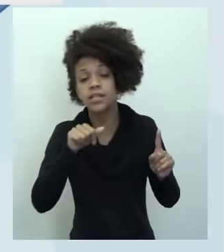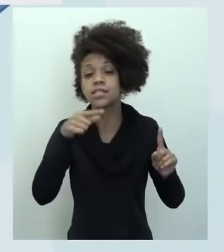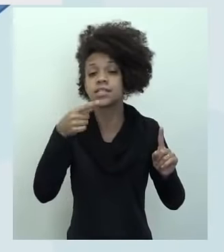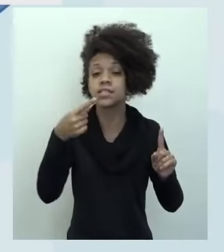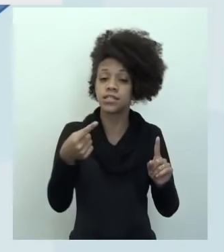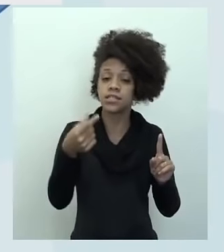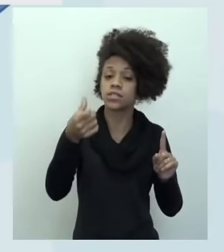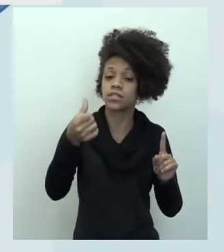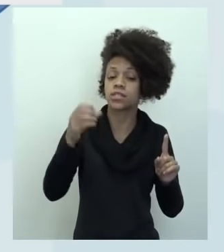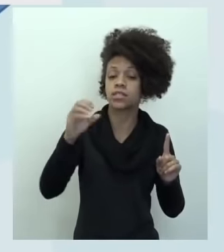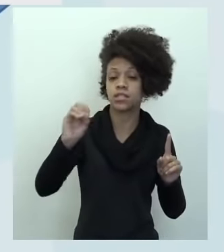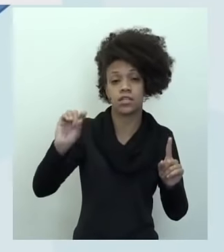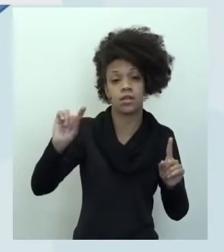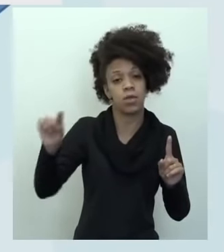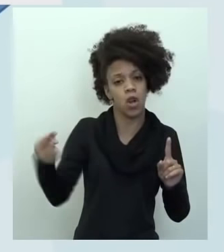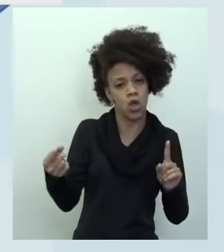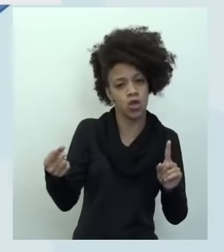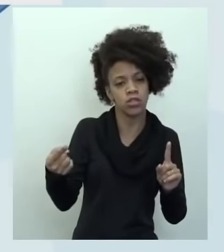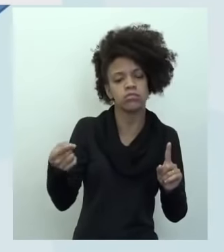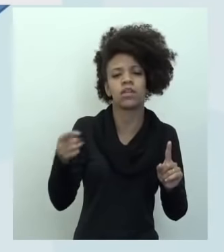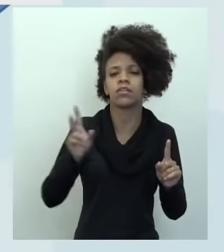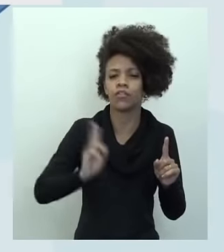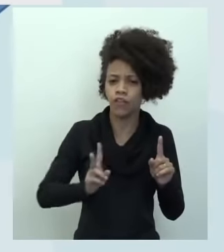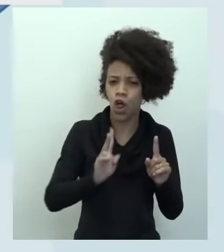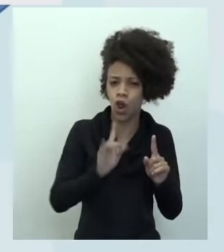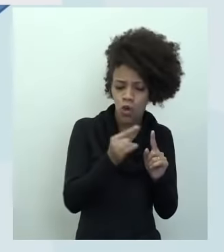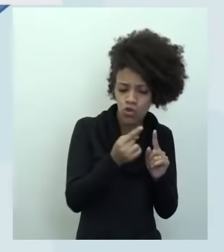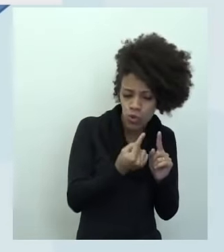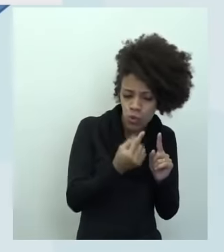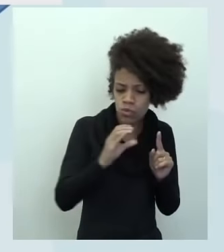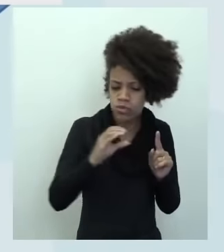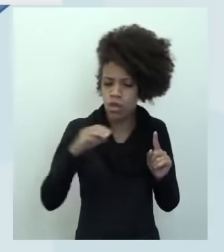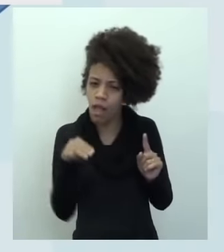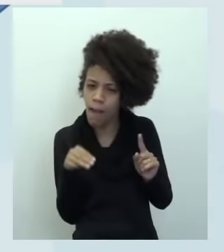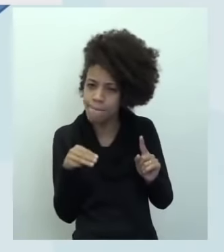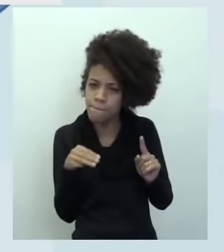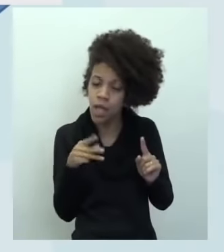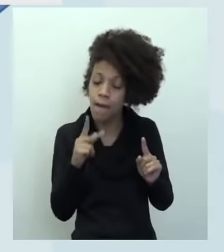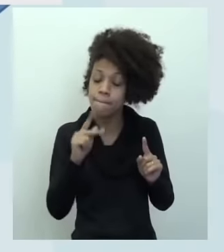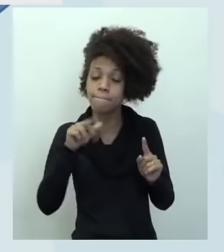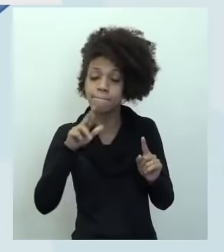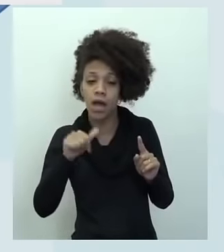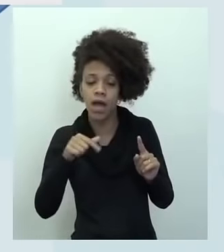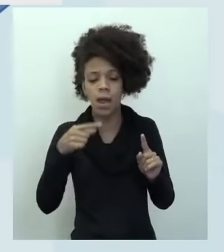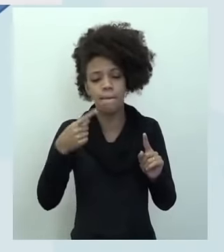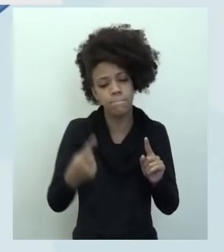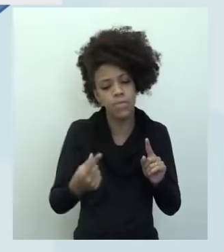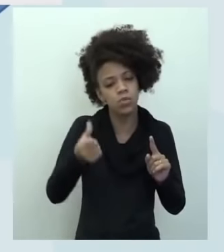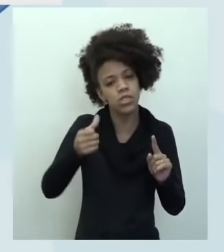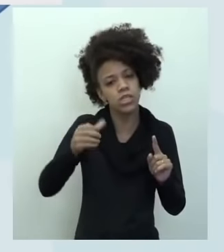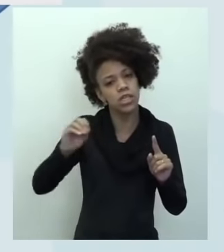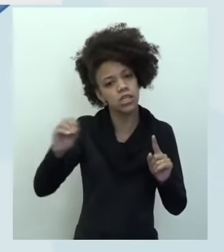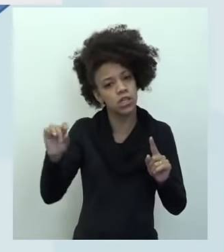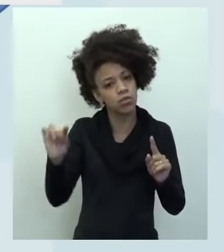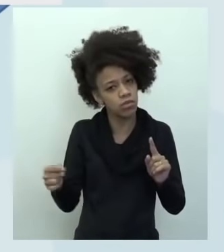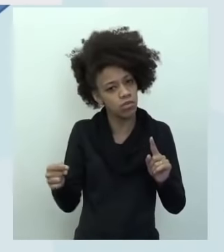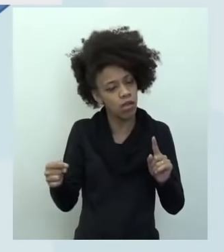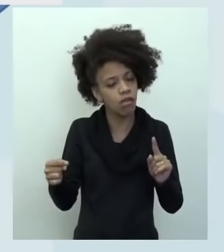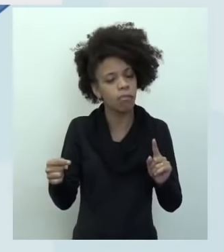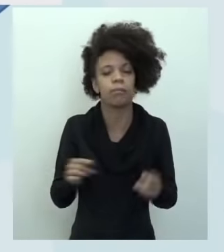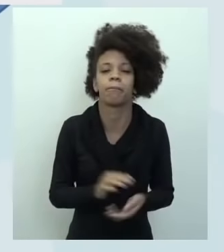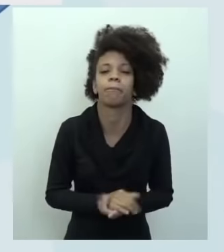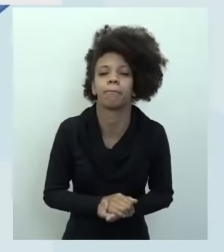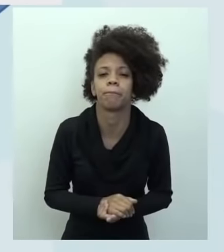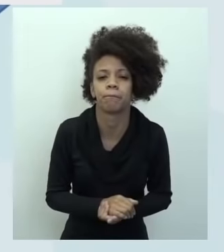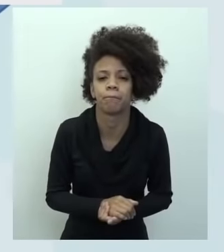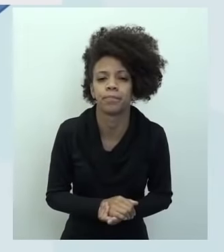que também tem aí o valor de 1 centímetro para 1.600 quilômetros, tá ok? Então